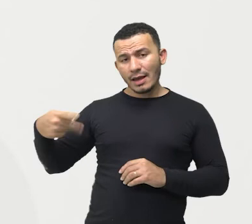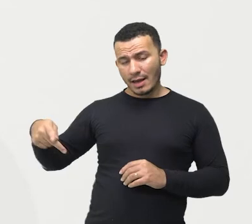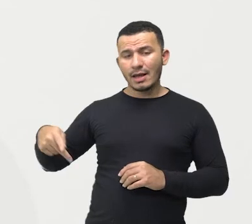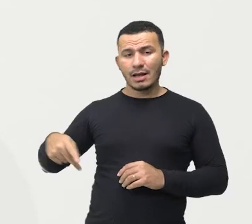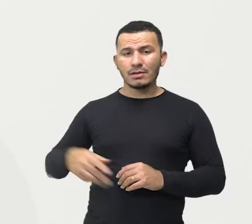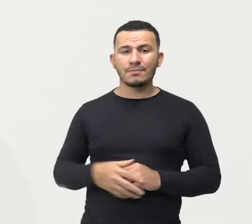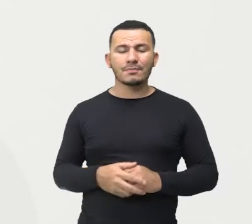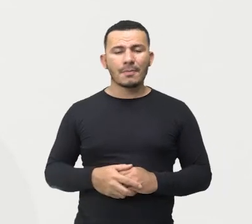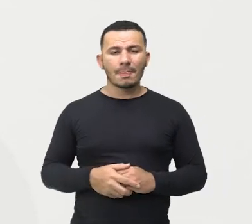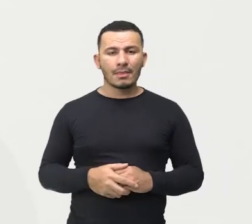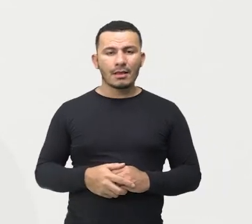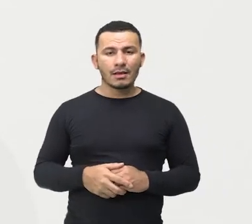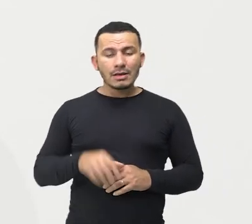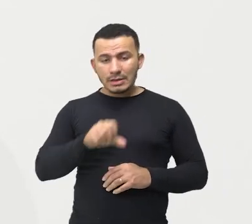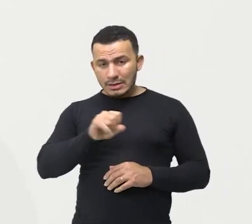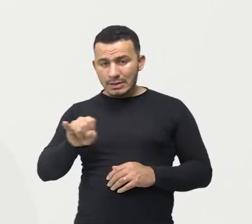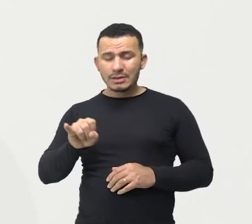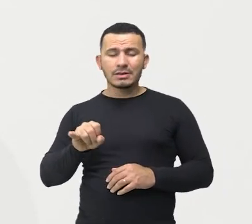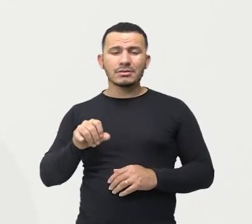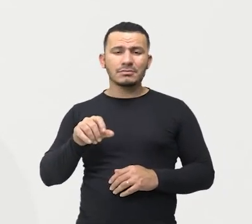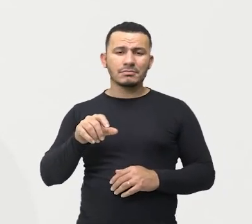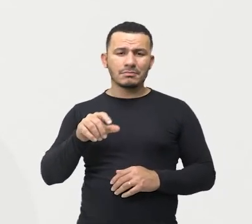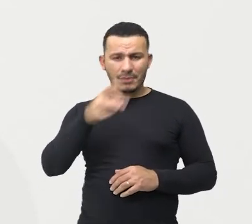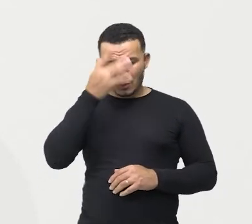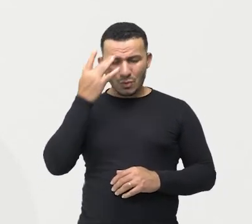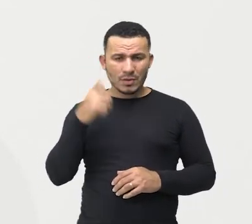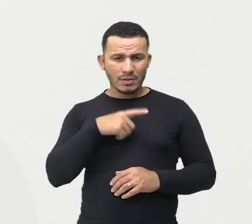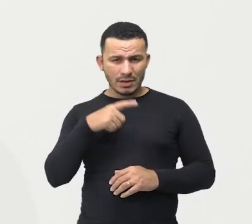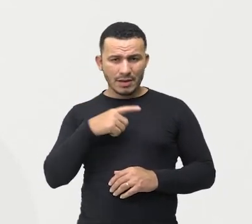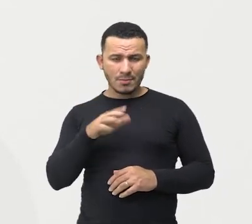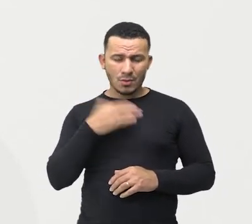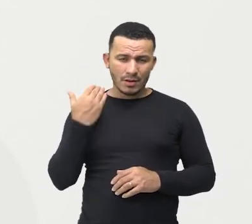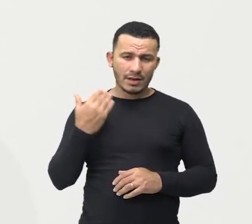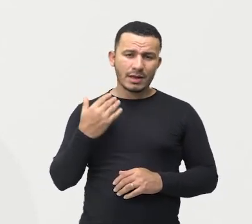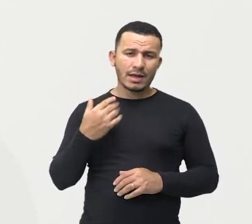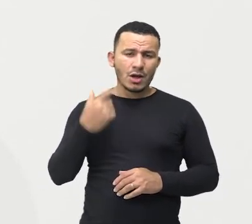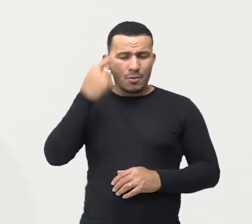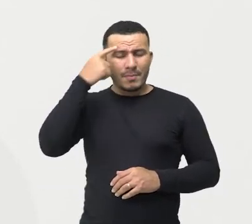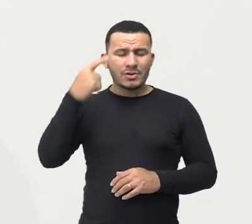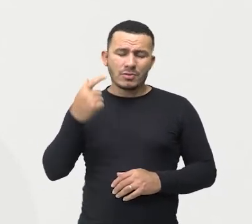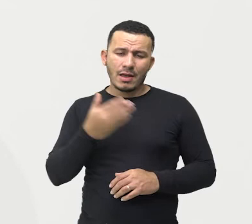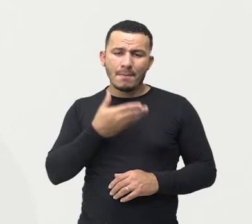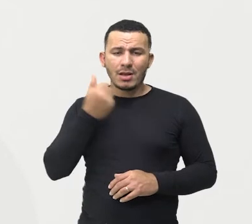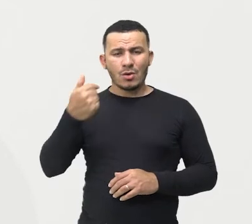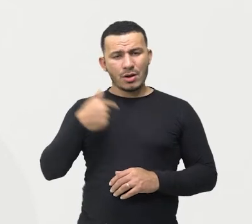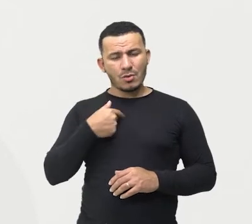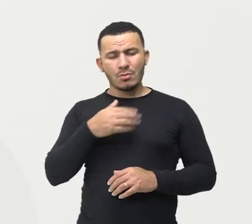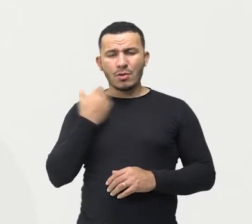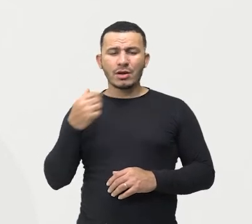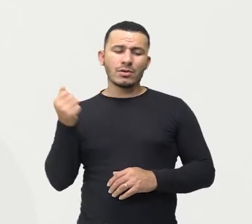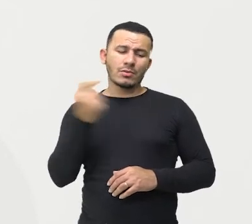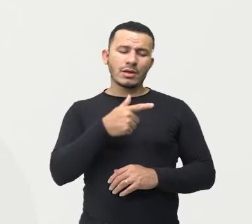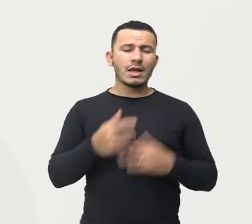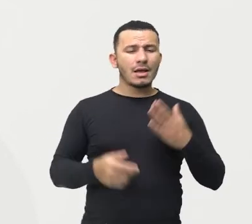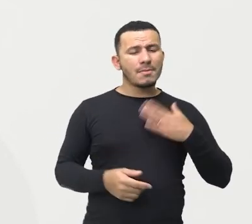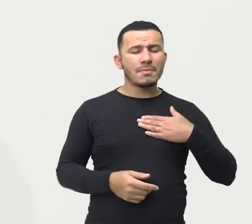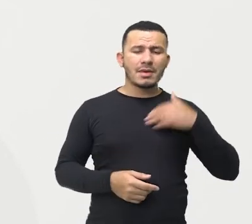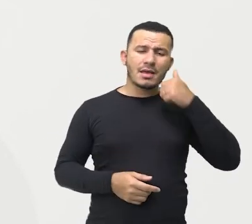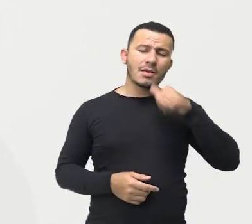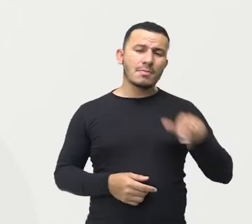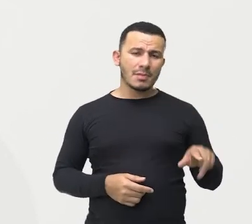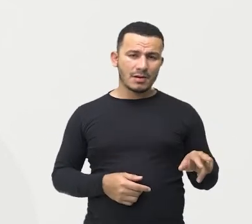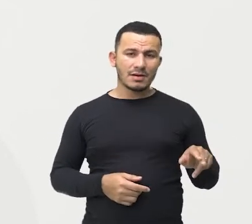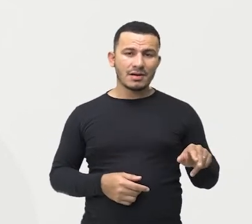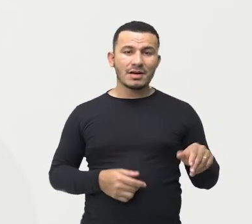se alguém tivesse que morrer, achei que deveria ser eu. Ok? Então percebam que foi